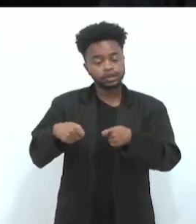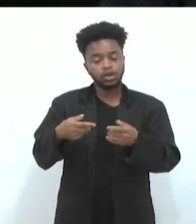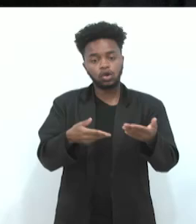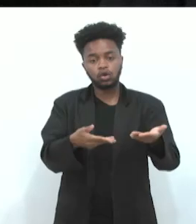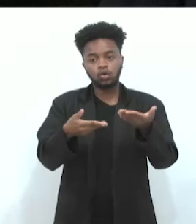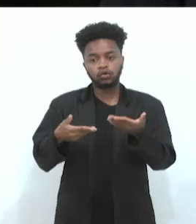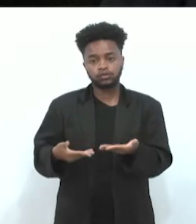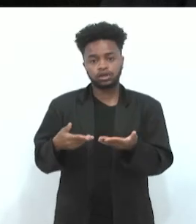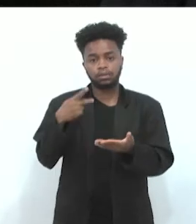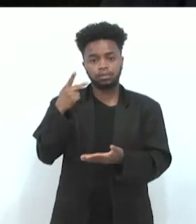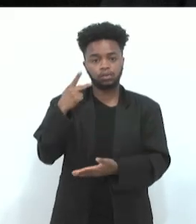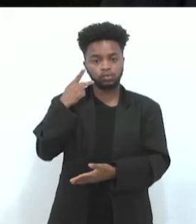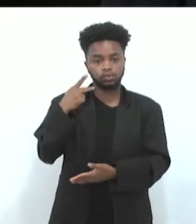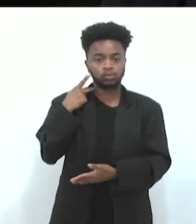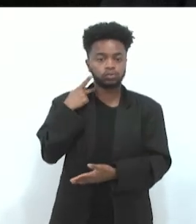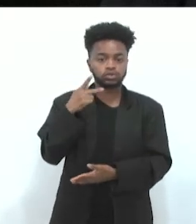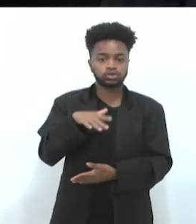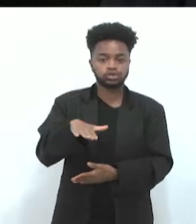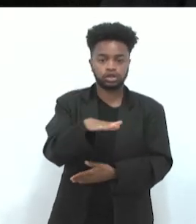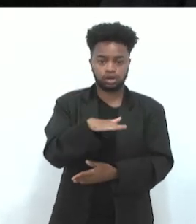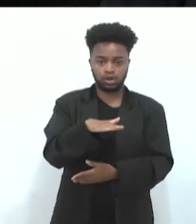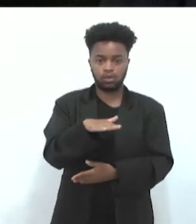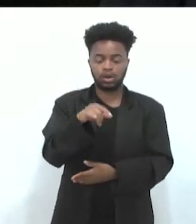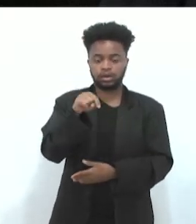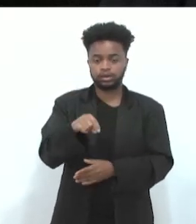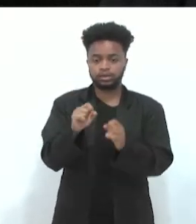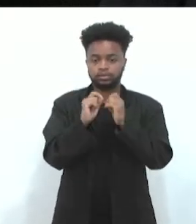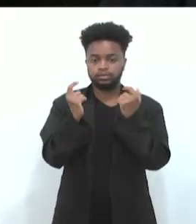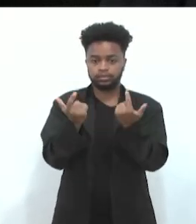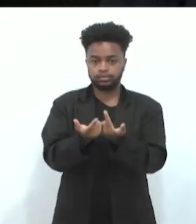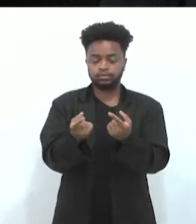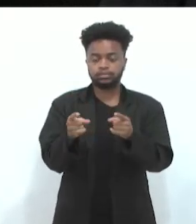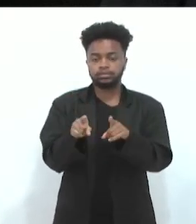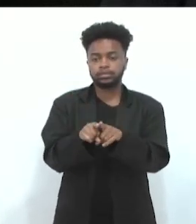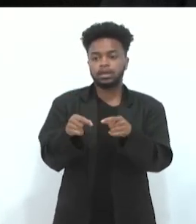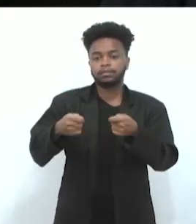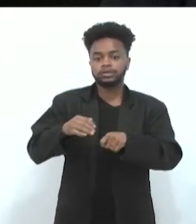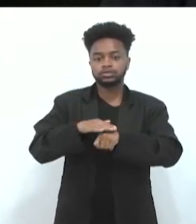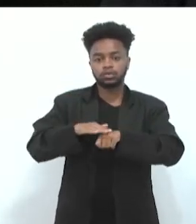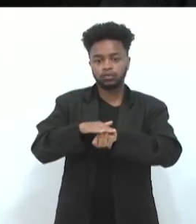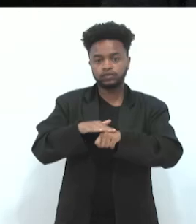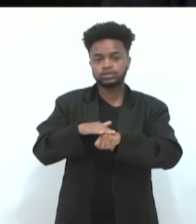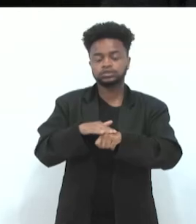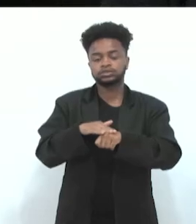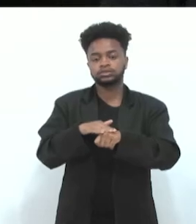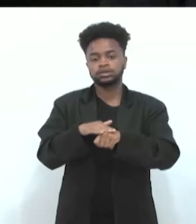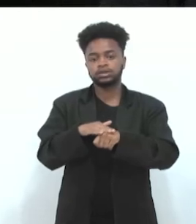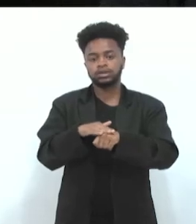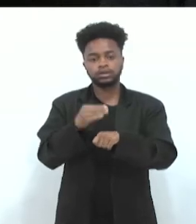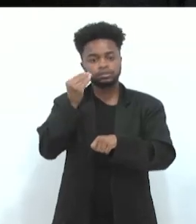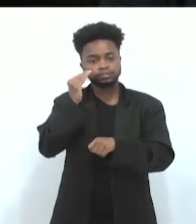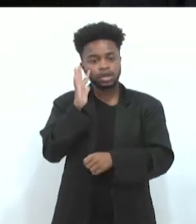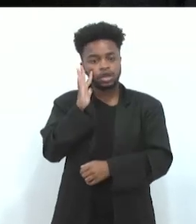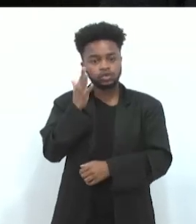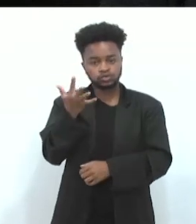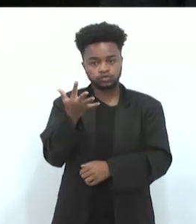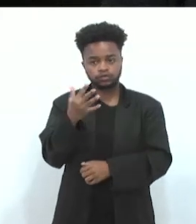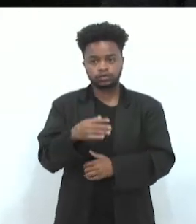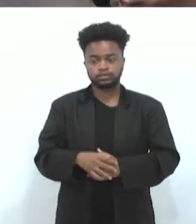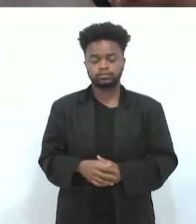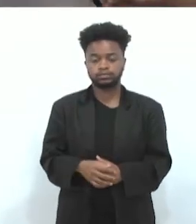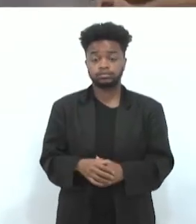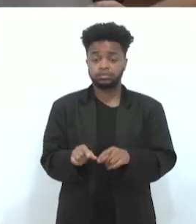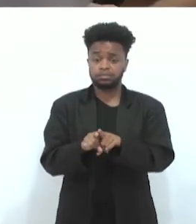porque o Procurador-Geral do Estado vem a essa casa, para conversar, para definitivamente a gente resolver isso. E pedir desculpa a essa Se